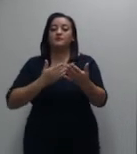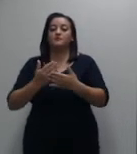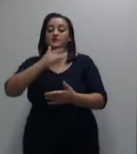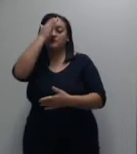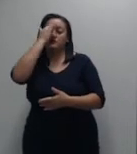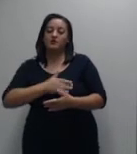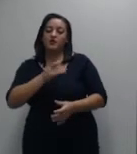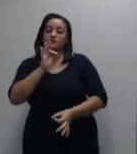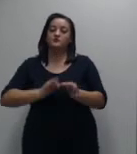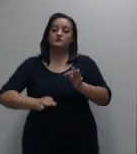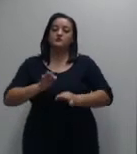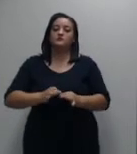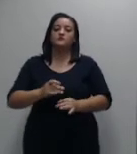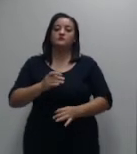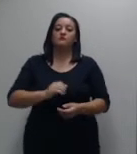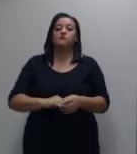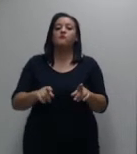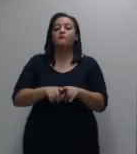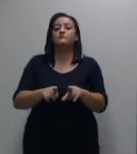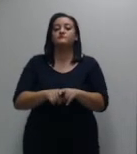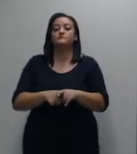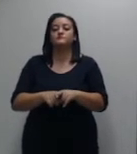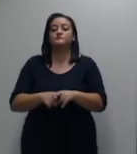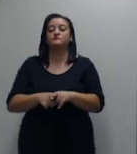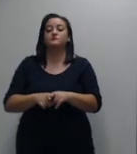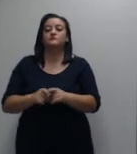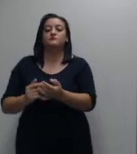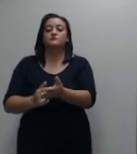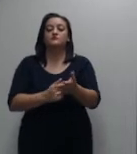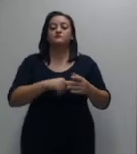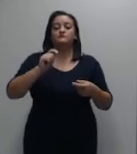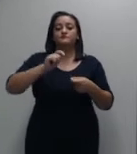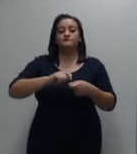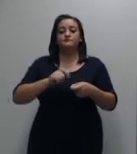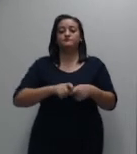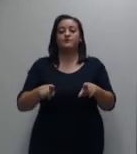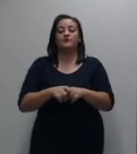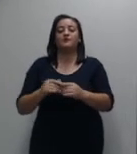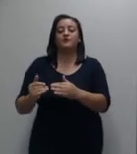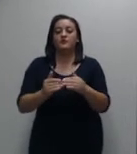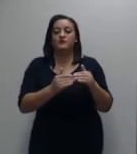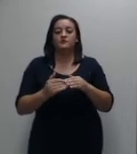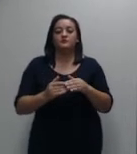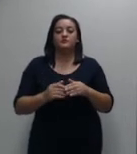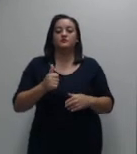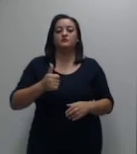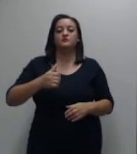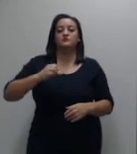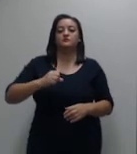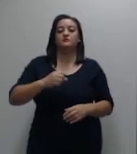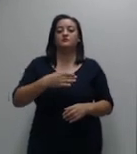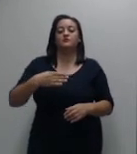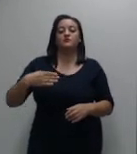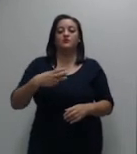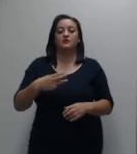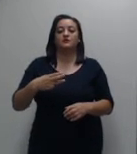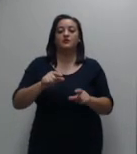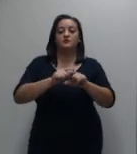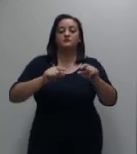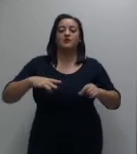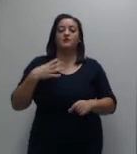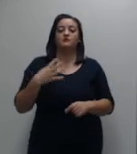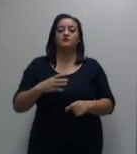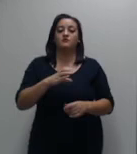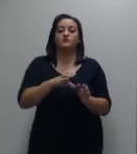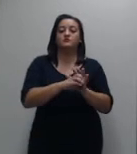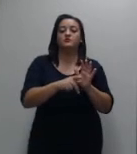entre os julgados paradigmas eo acórdão impugnado nos termos do 1043 para o 4º do CPC